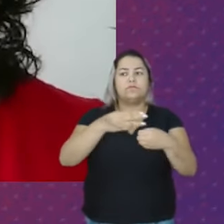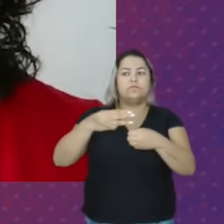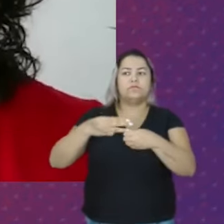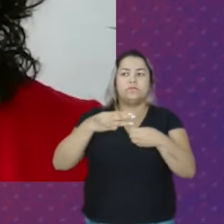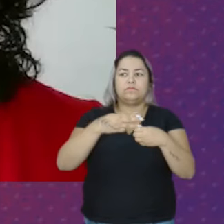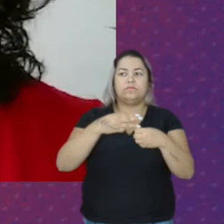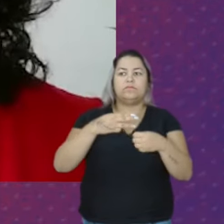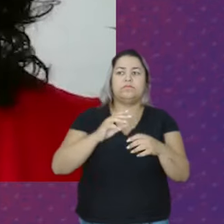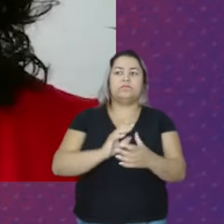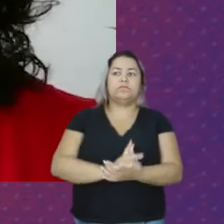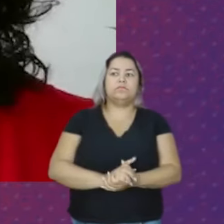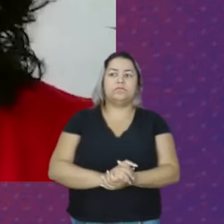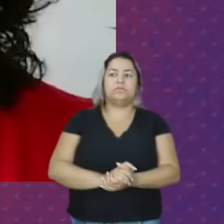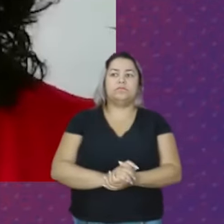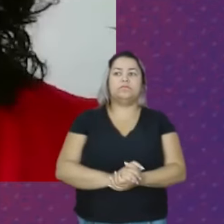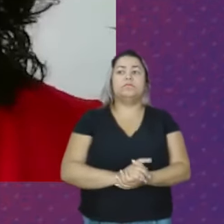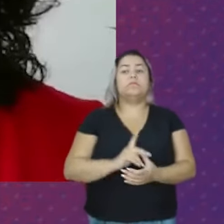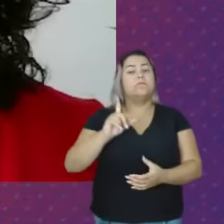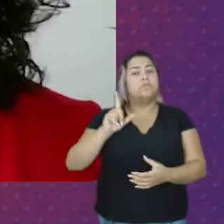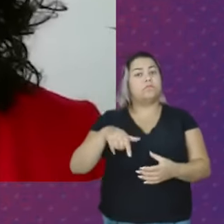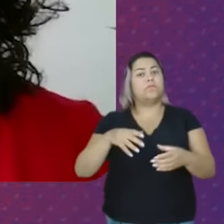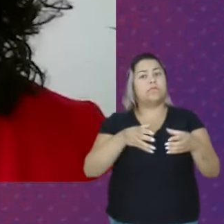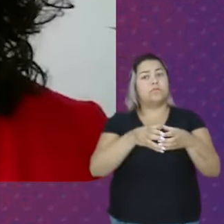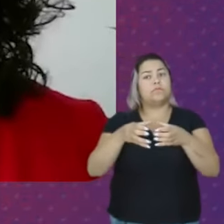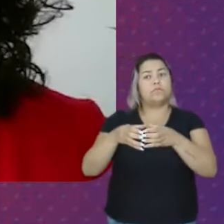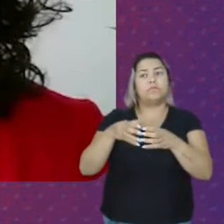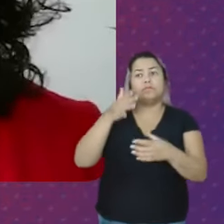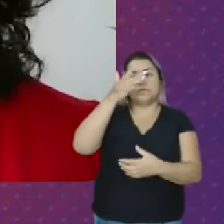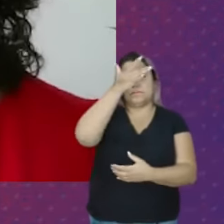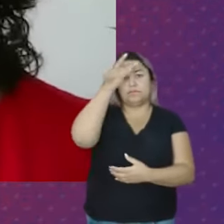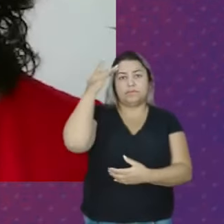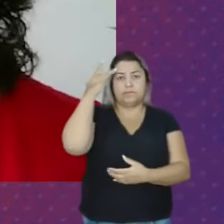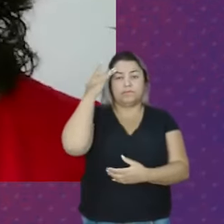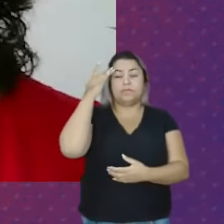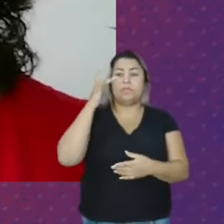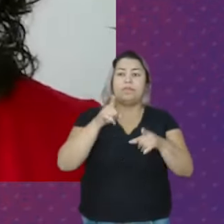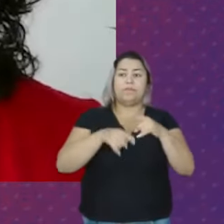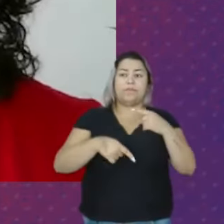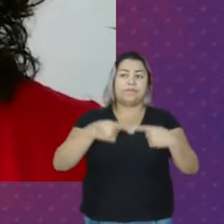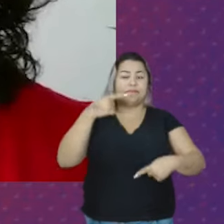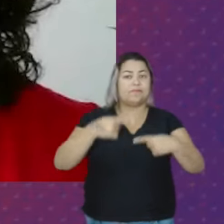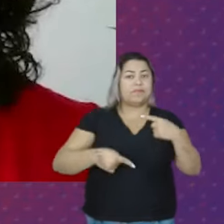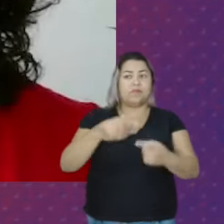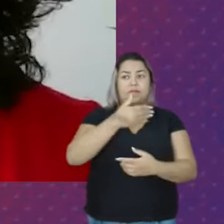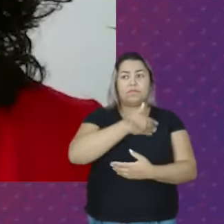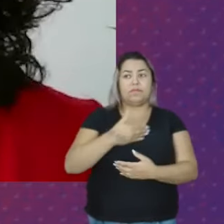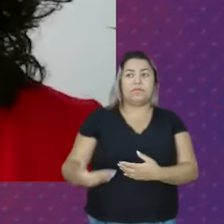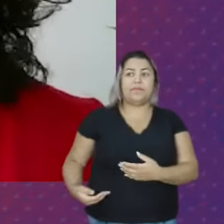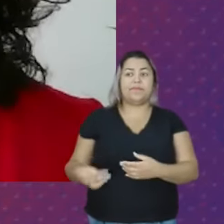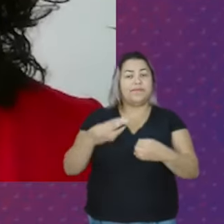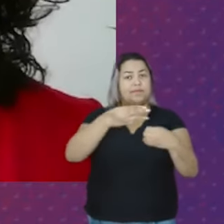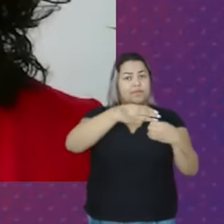de proteção é aquele grupo de pessoas que atuam nas diversas políticas públicas do